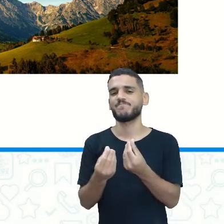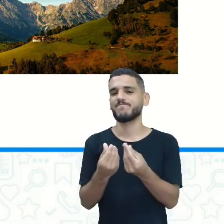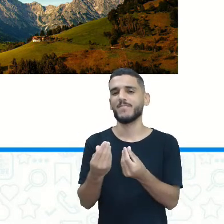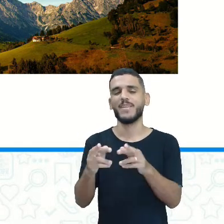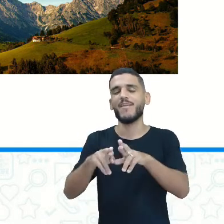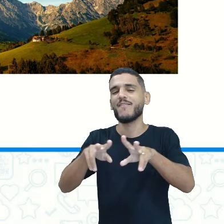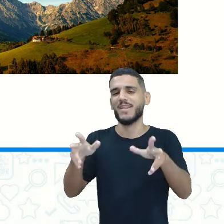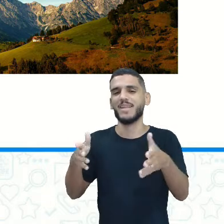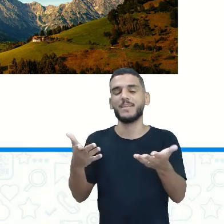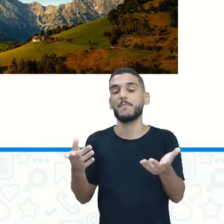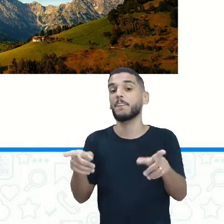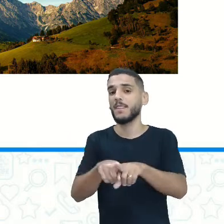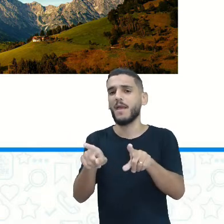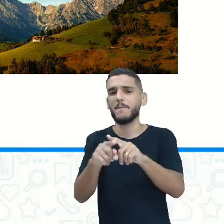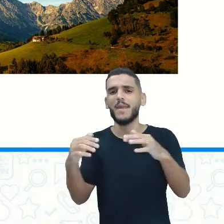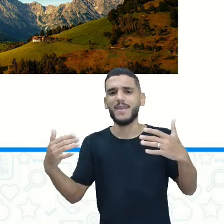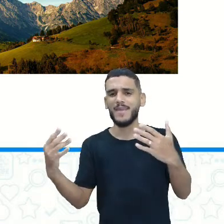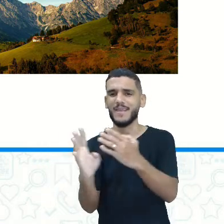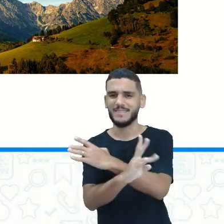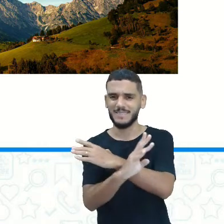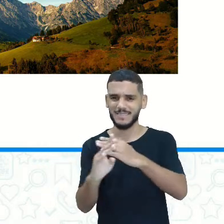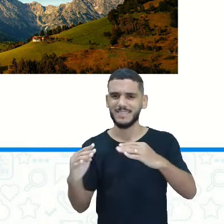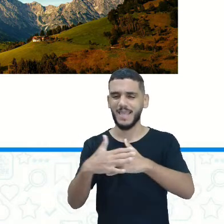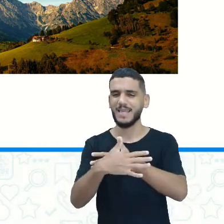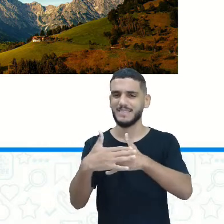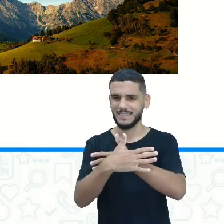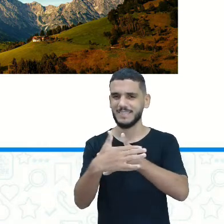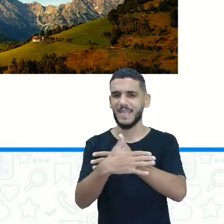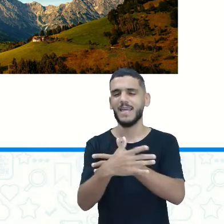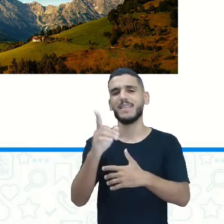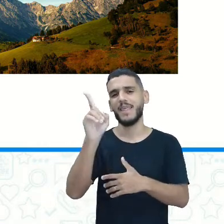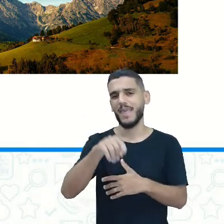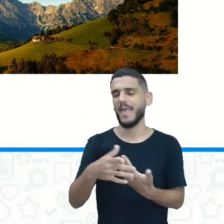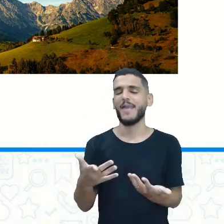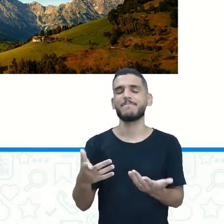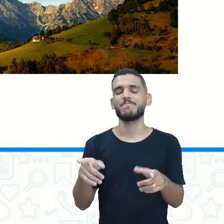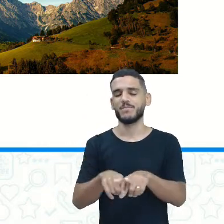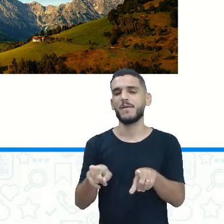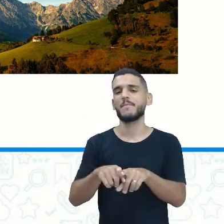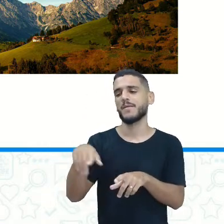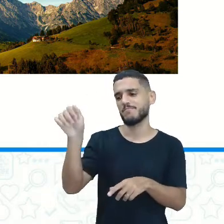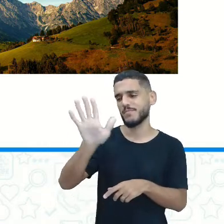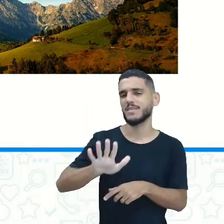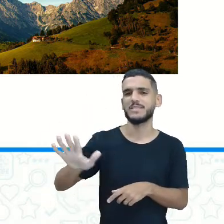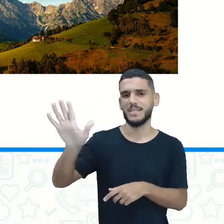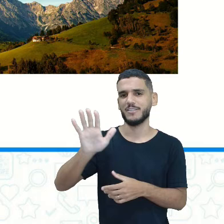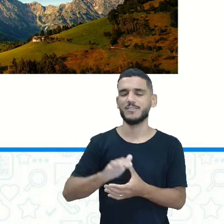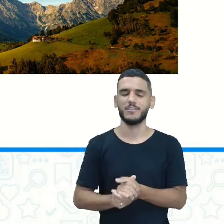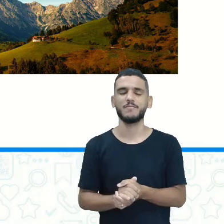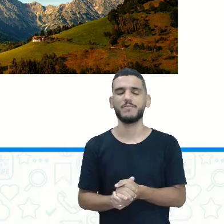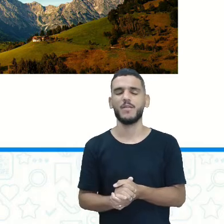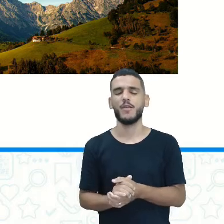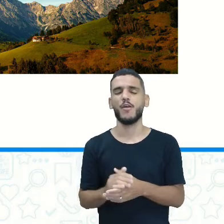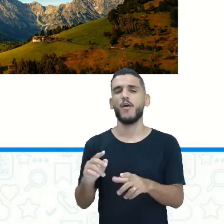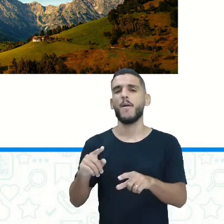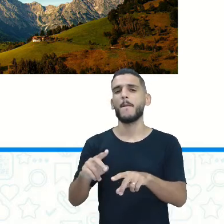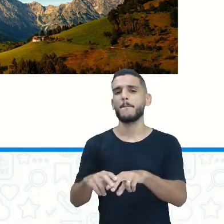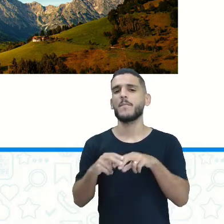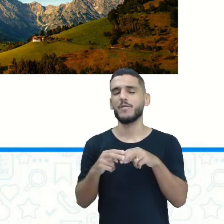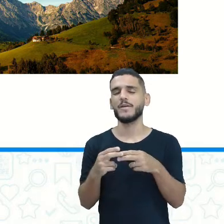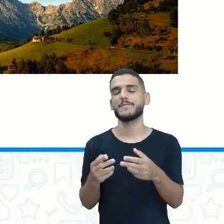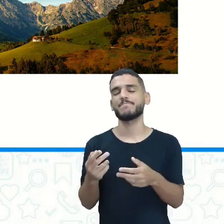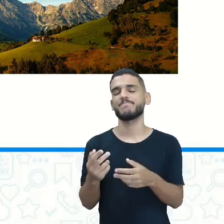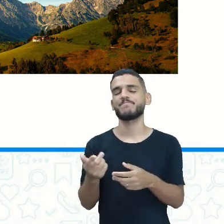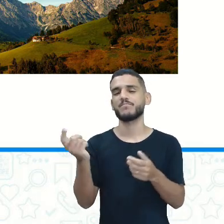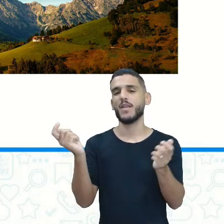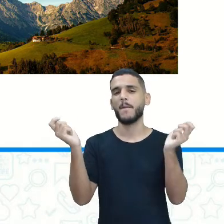vê, ela é também uma paisagem. Então, de acordo com a geografia, paisagem é tudo aquilo quanto podemos, de algum